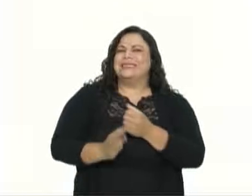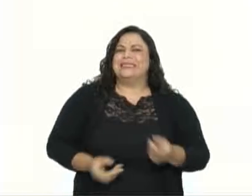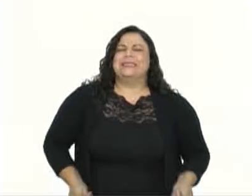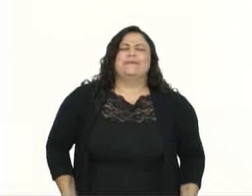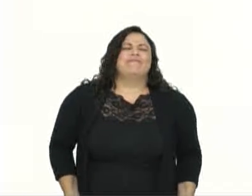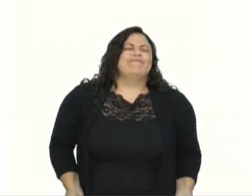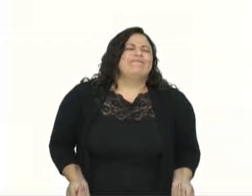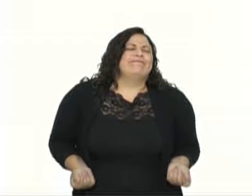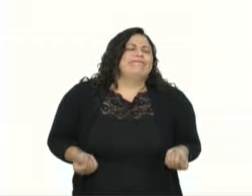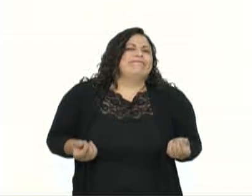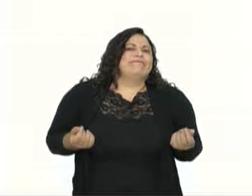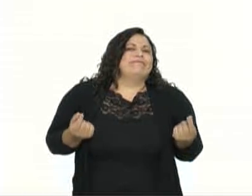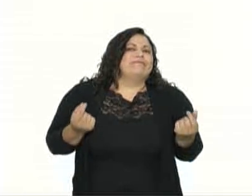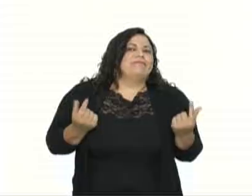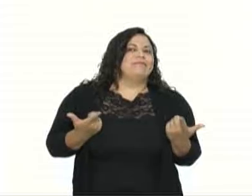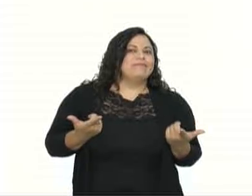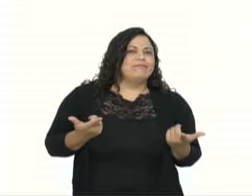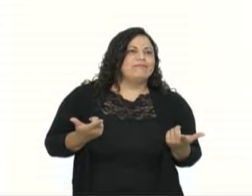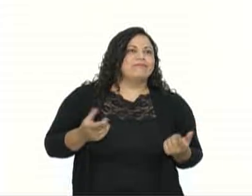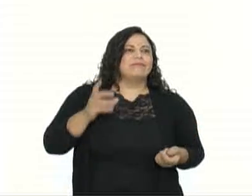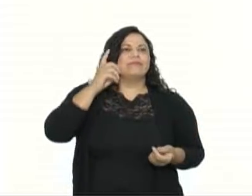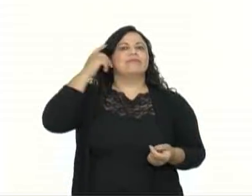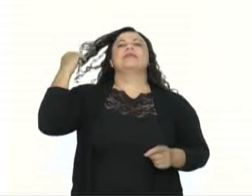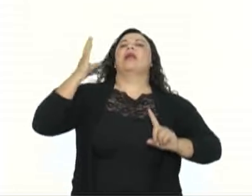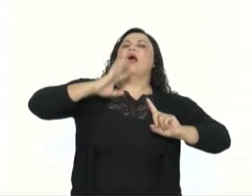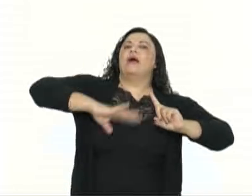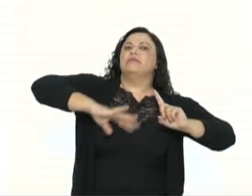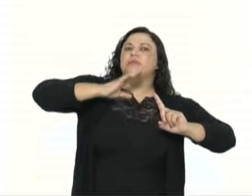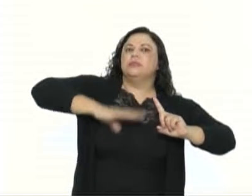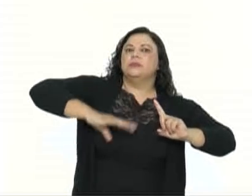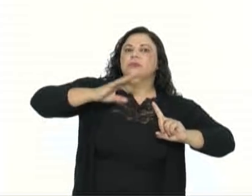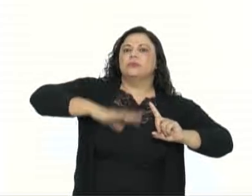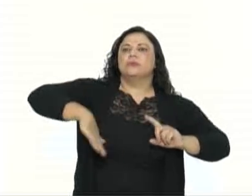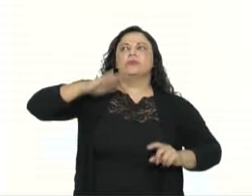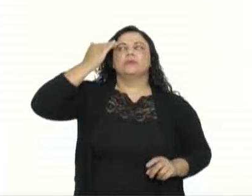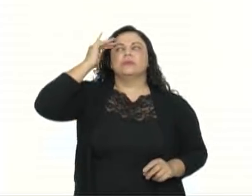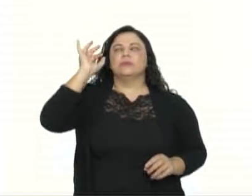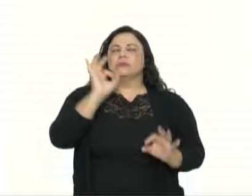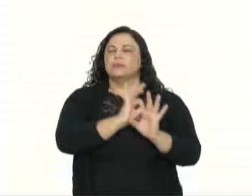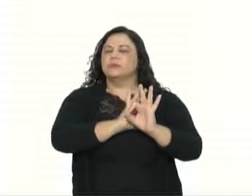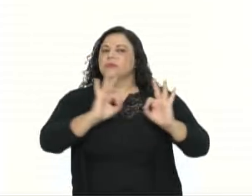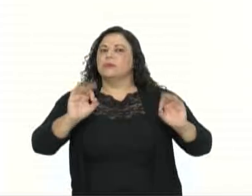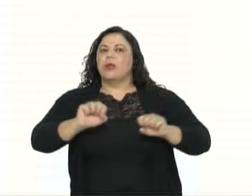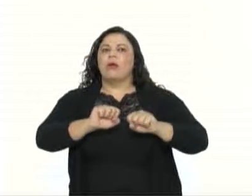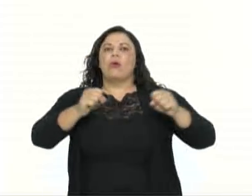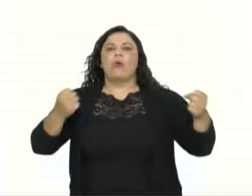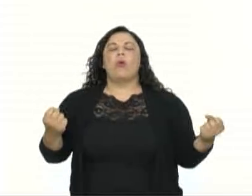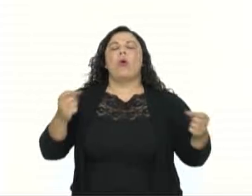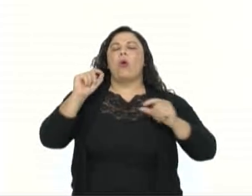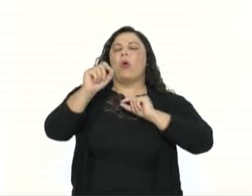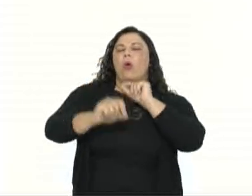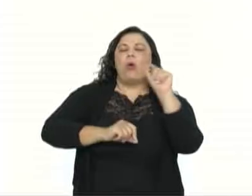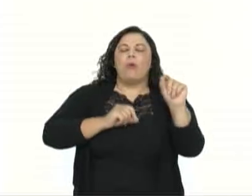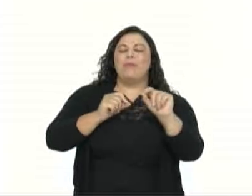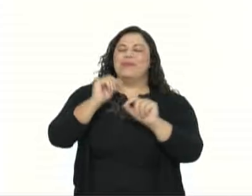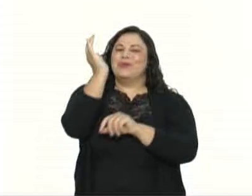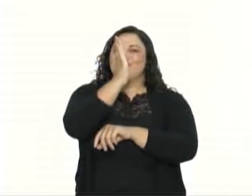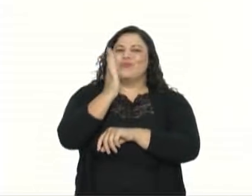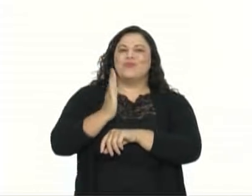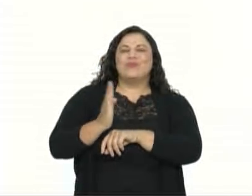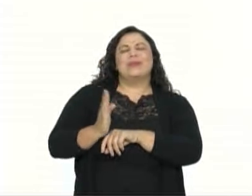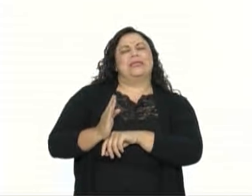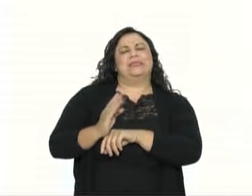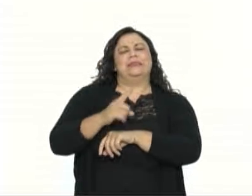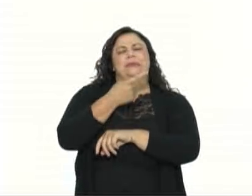polêmico nióbio. Mitos e mal entendidos rondam esse metal, do qual o Brasil é, de longe, o maior produtor